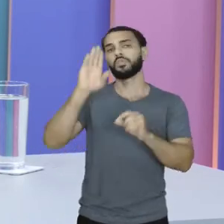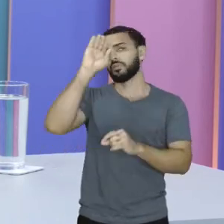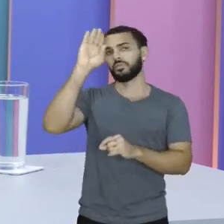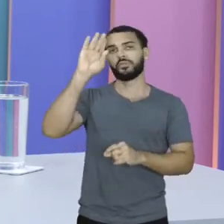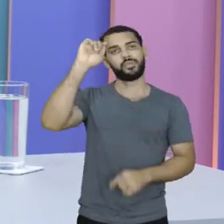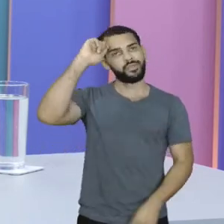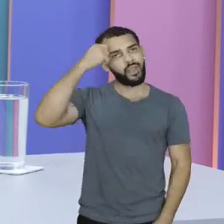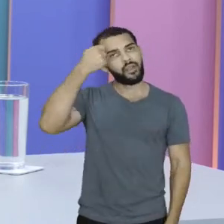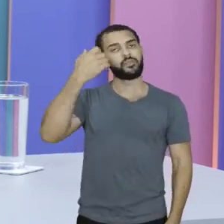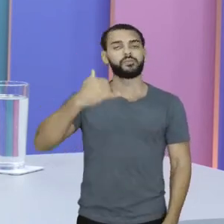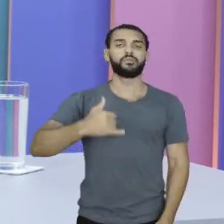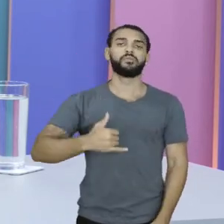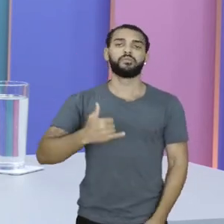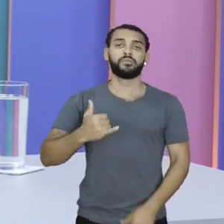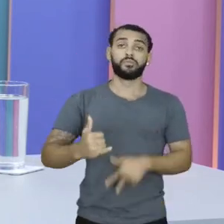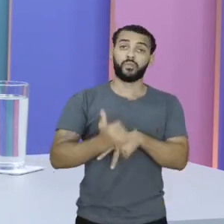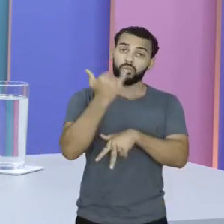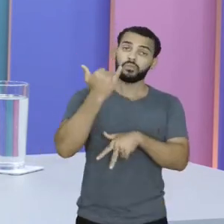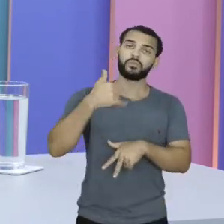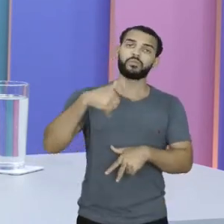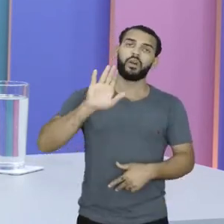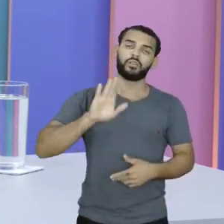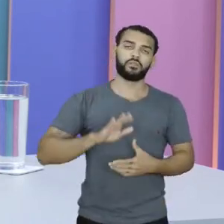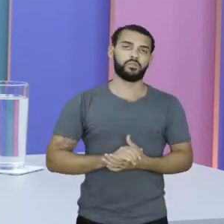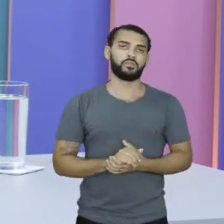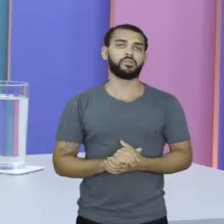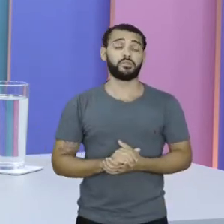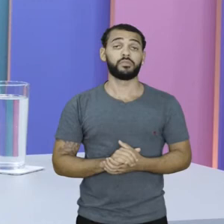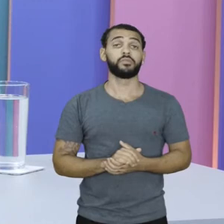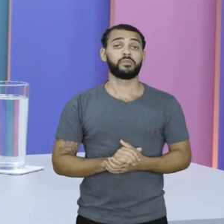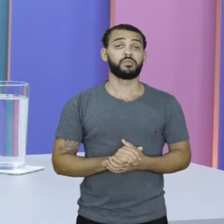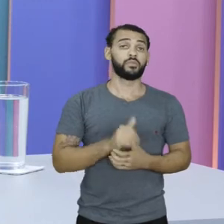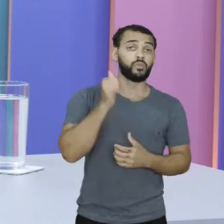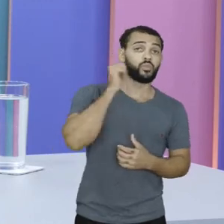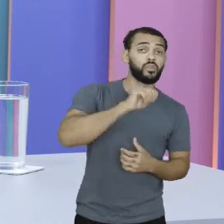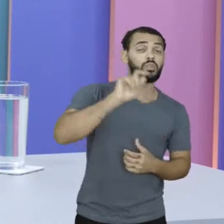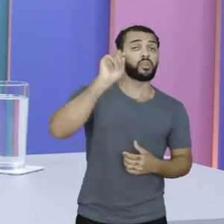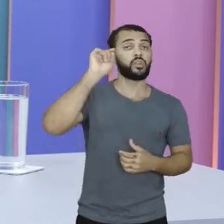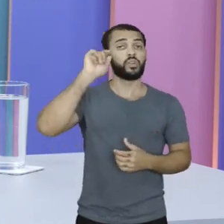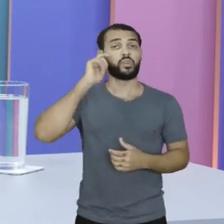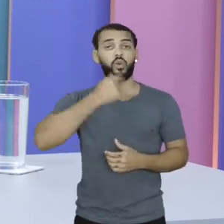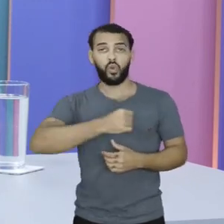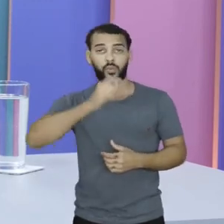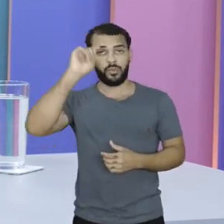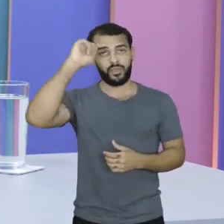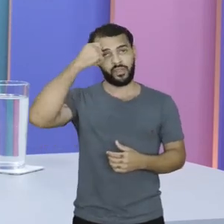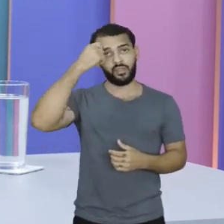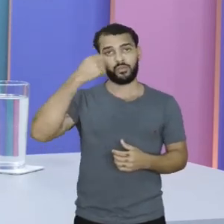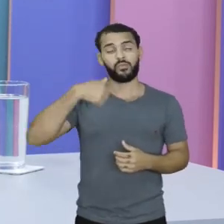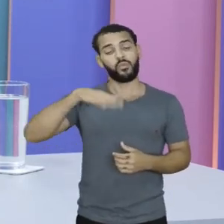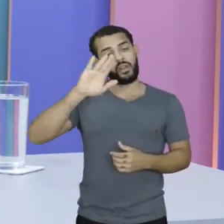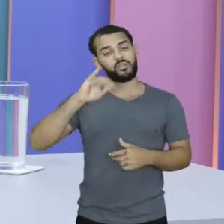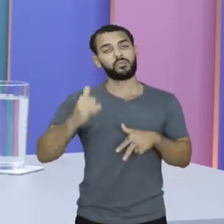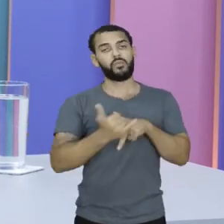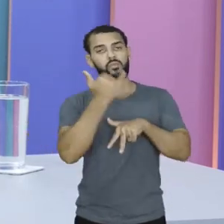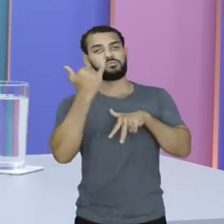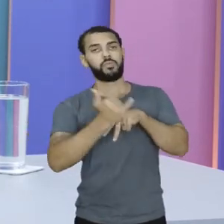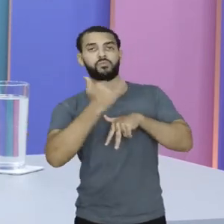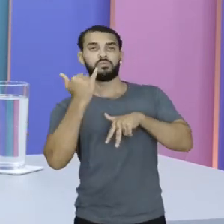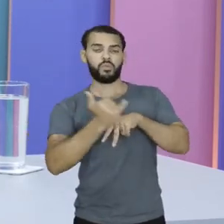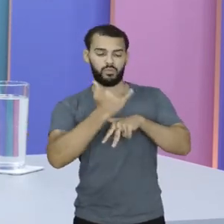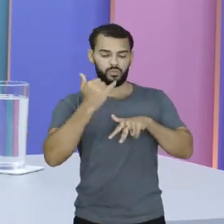pessoas negras, as meninas e os meninos negros são as vítimas preferenciais, né, e nesse período isso